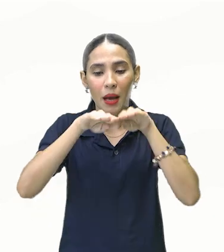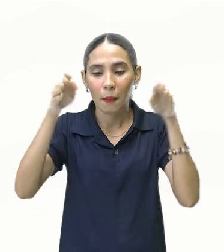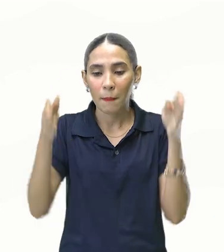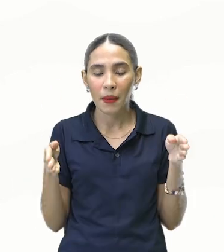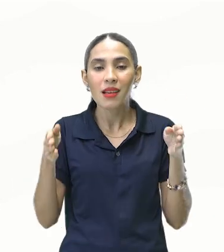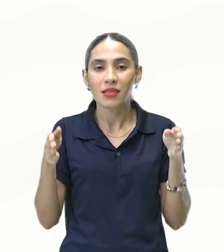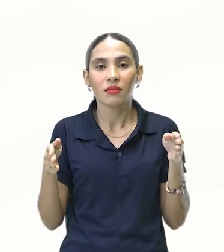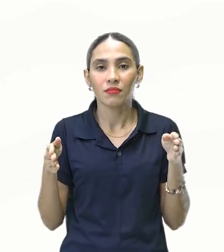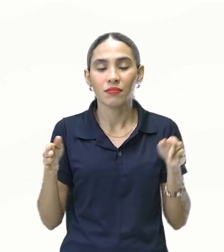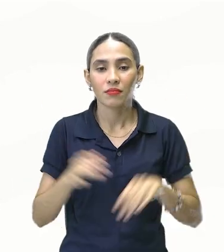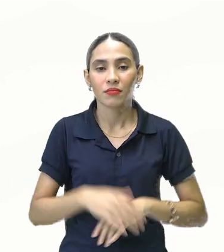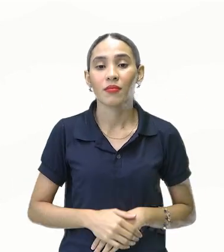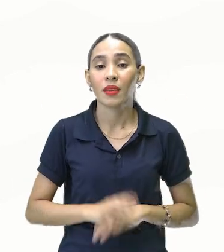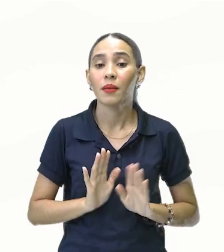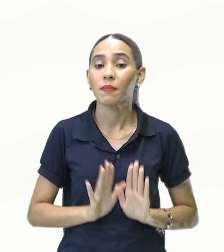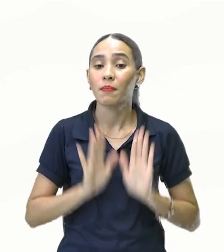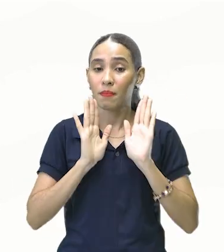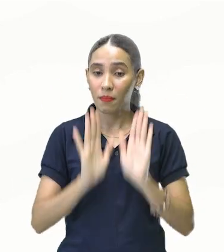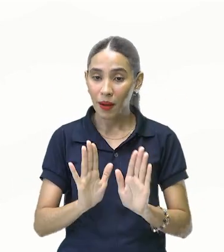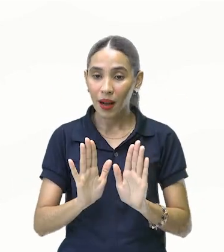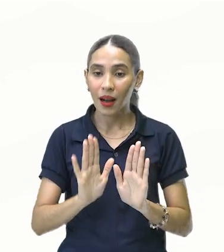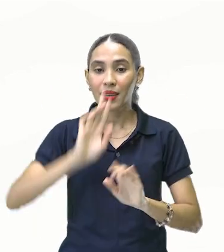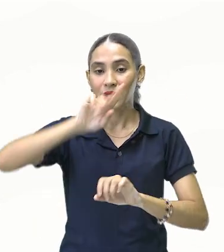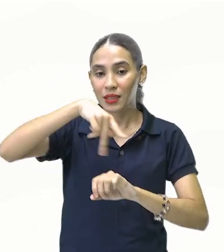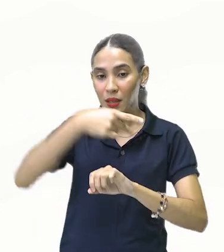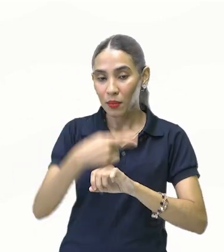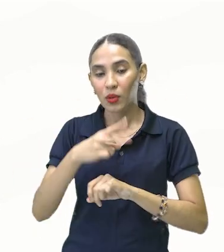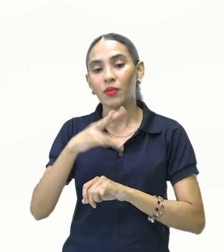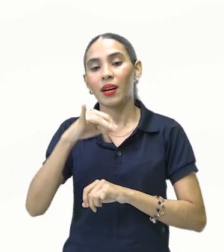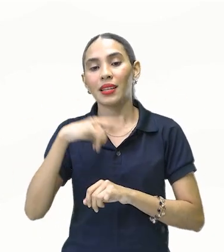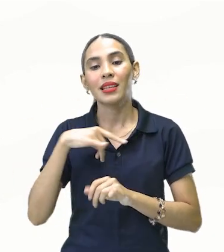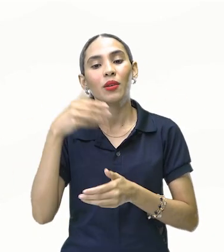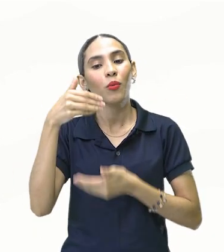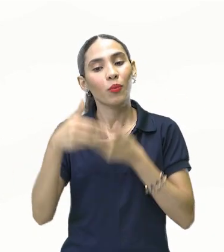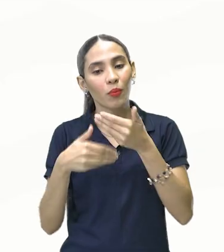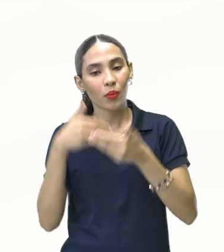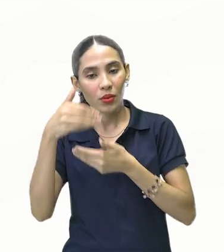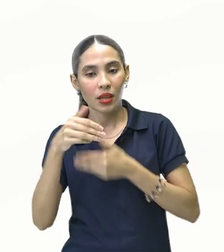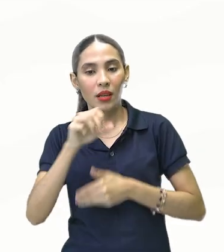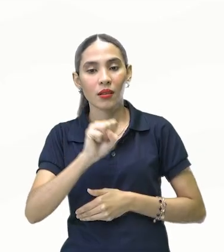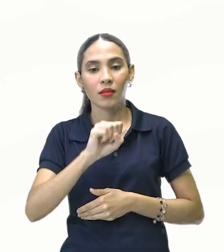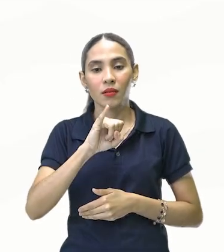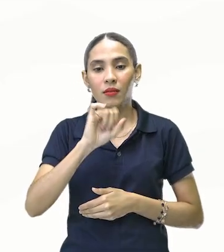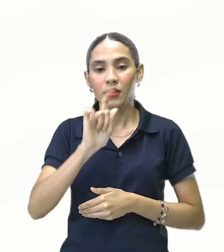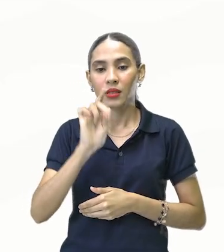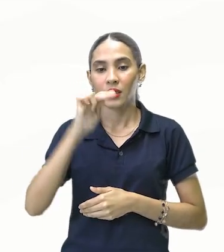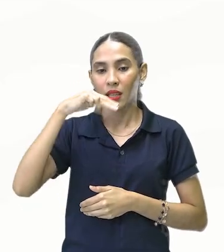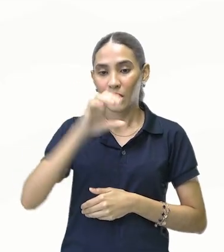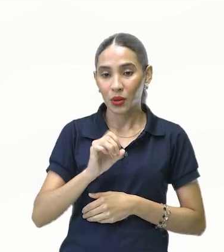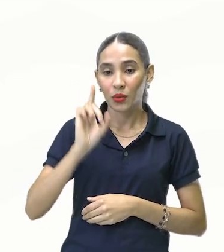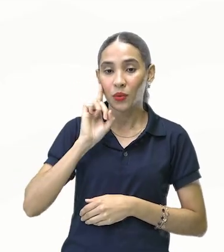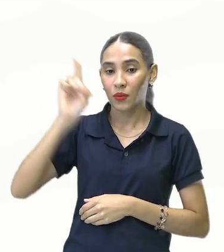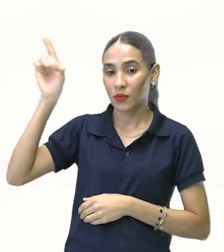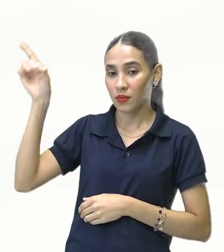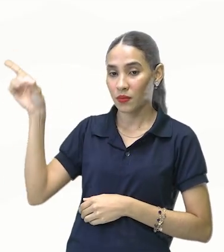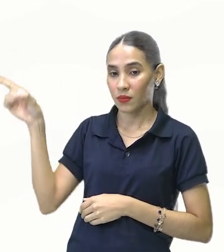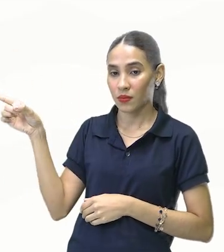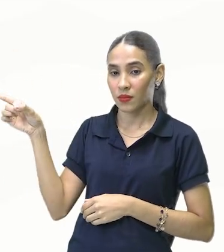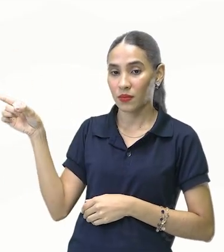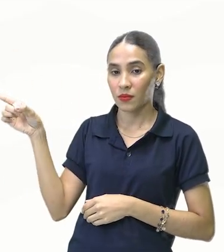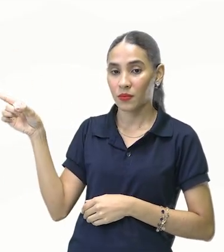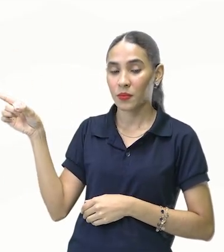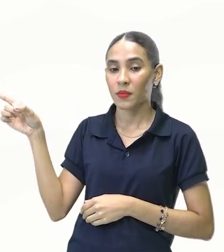cortado. Porém, ela passa por um processo que ela vai